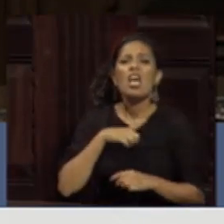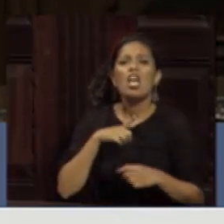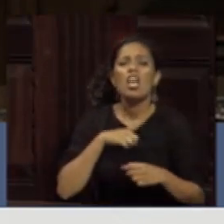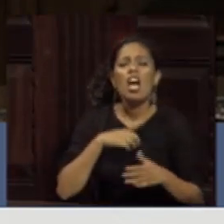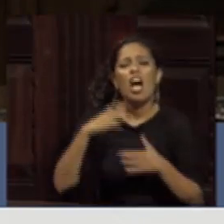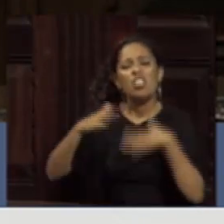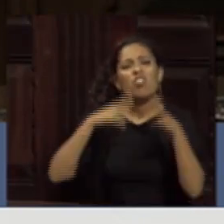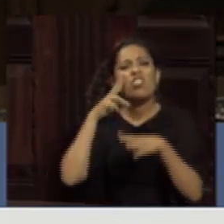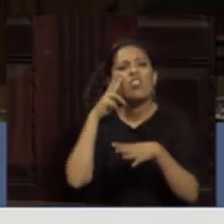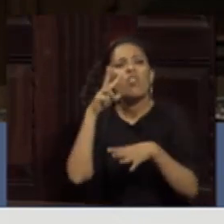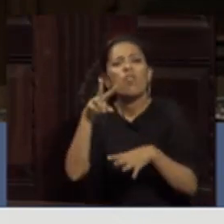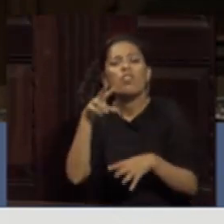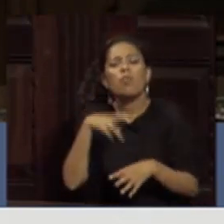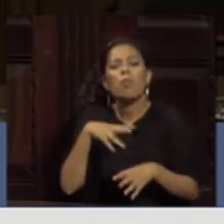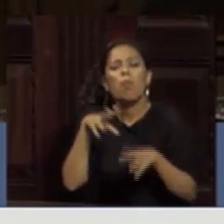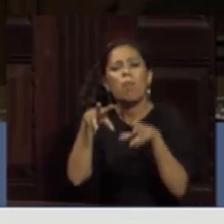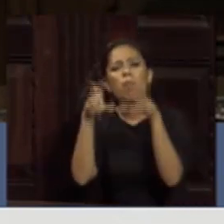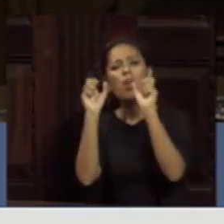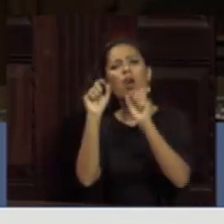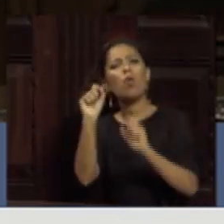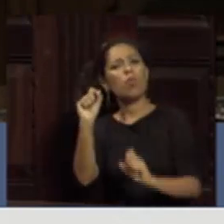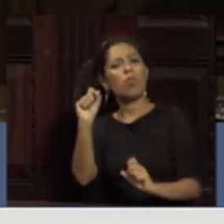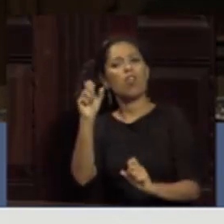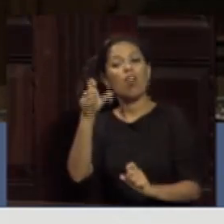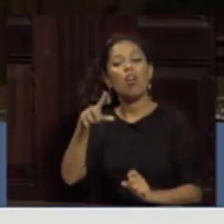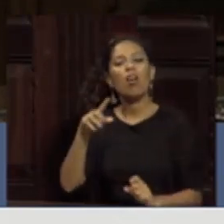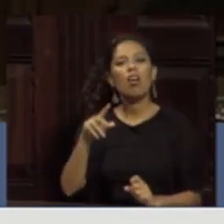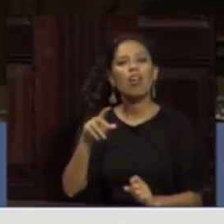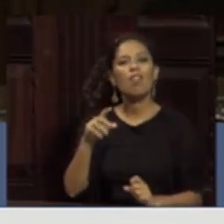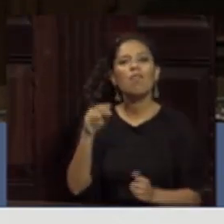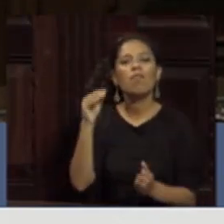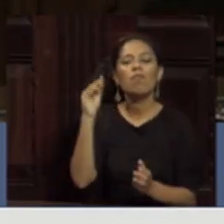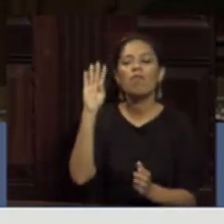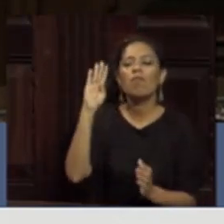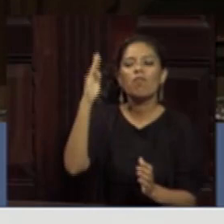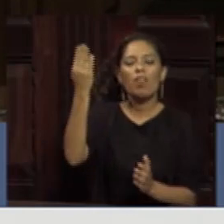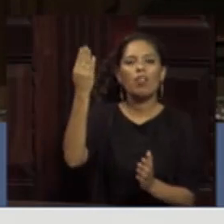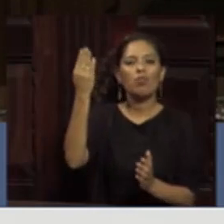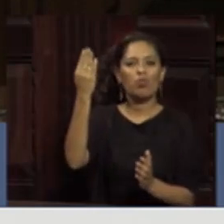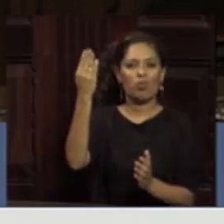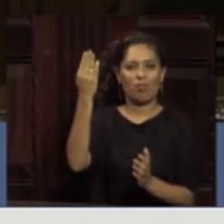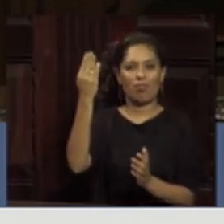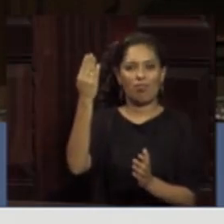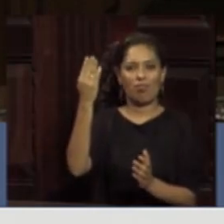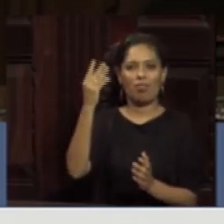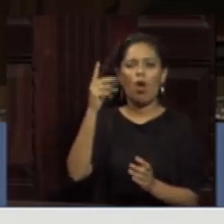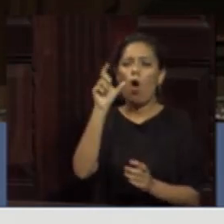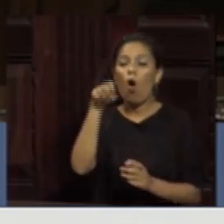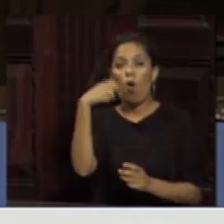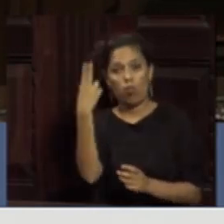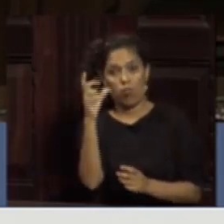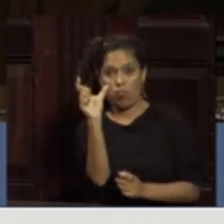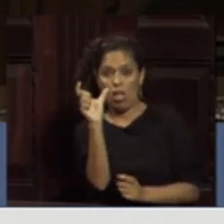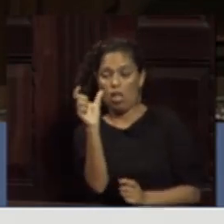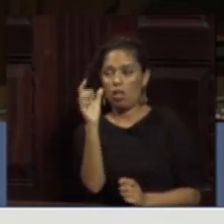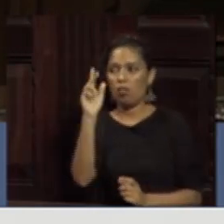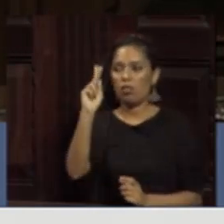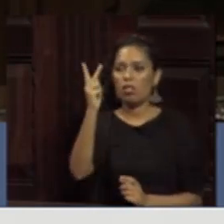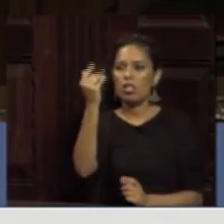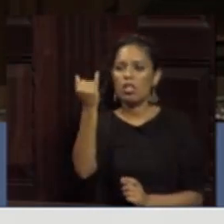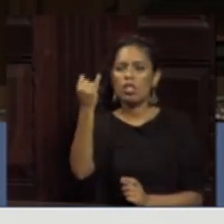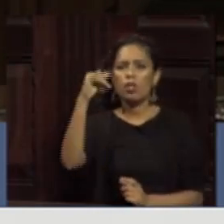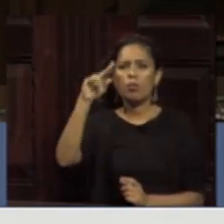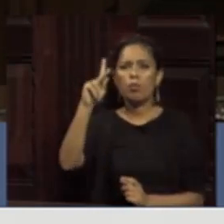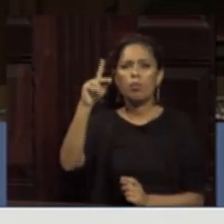hipocrisia. E aí digo de nós, homens, muita hipocrisia. O Dia